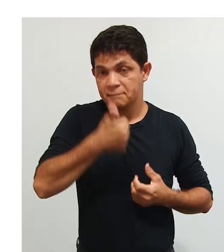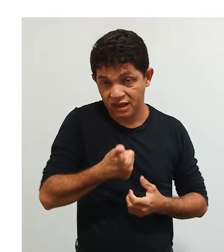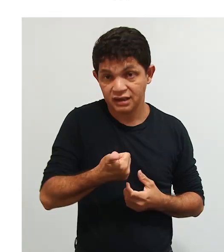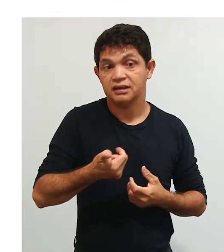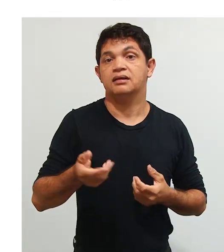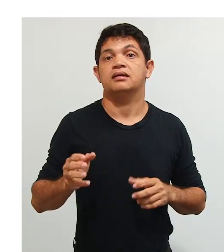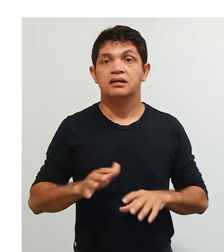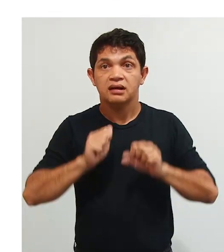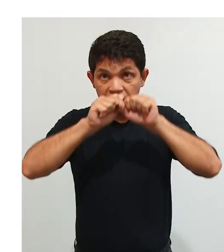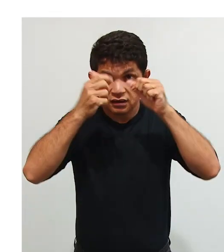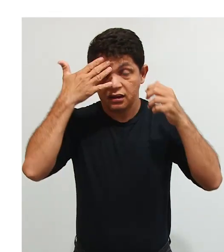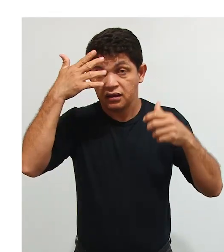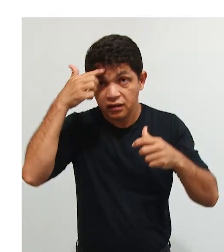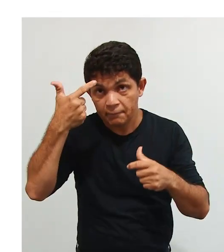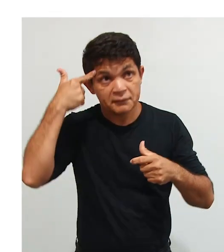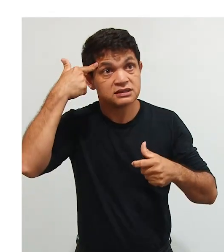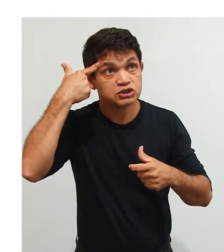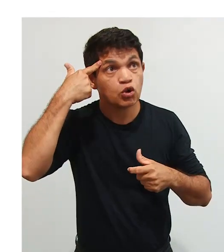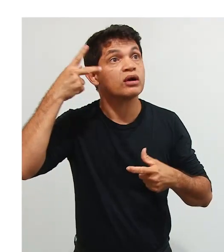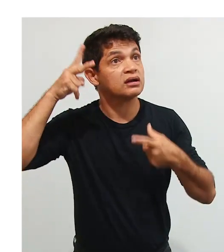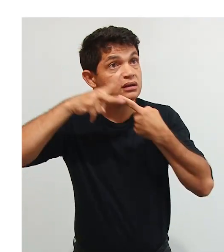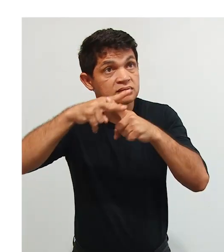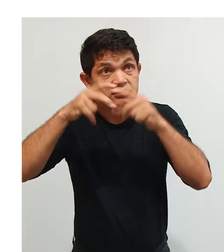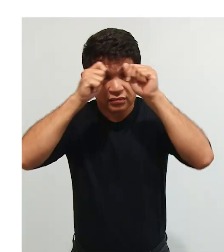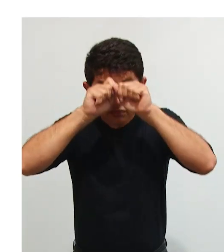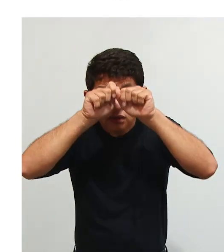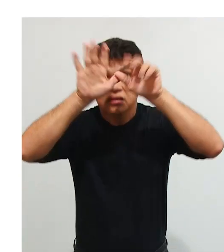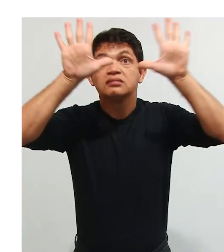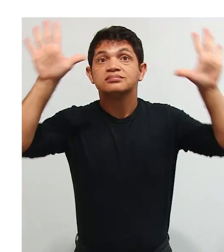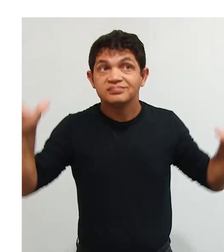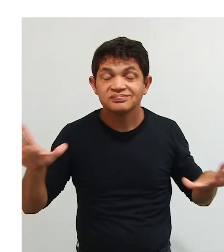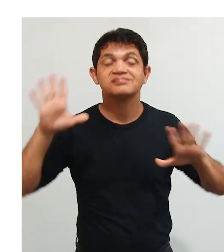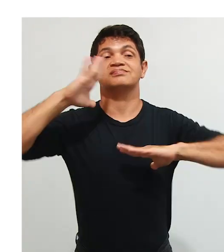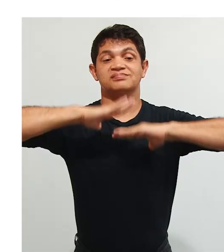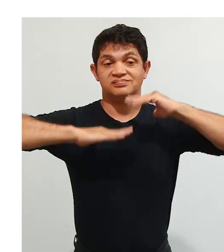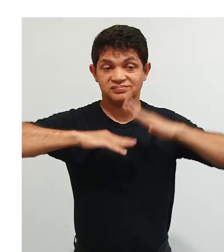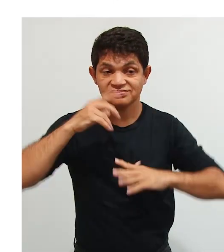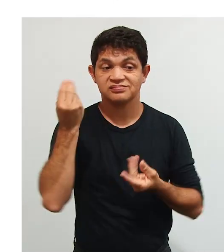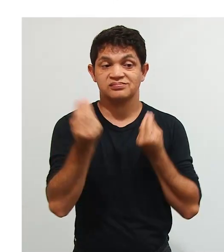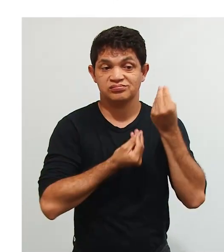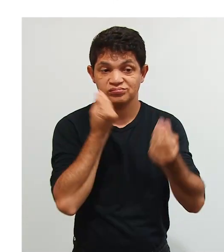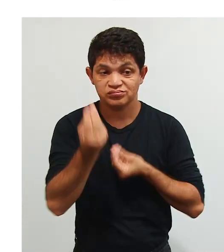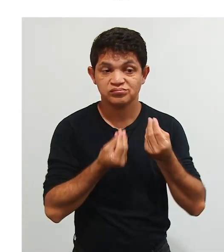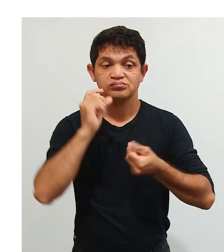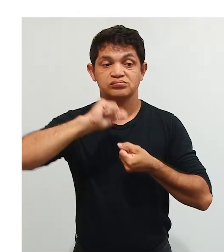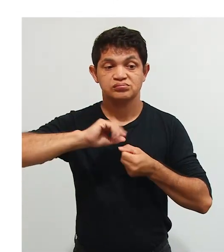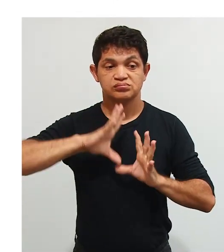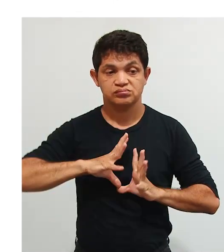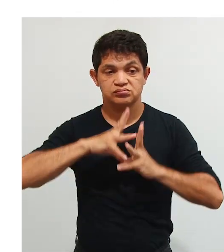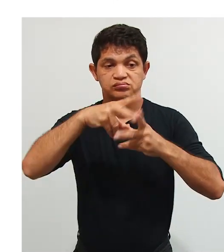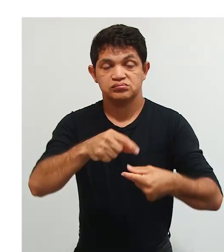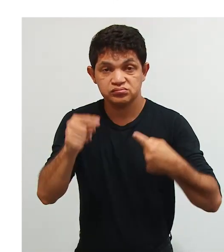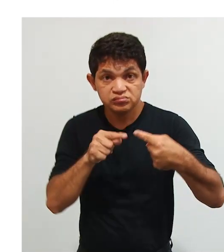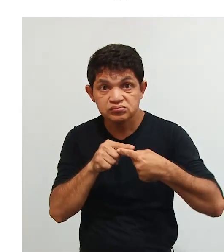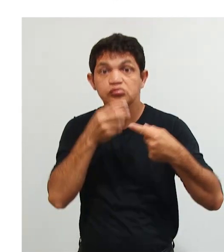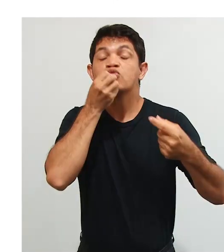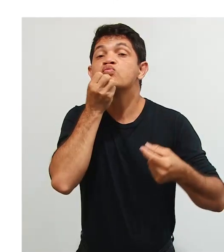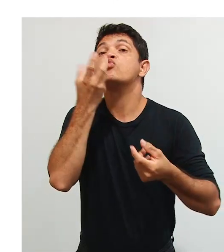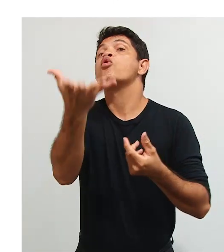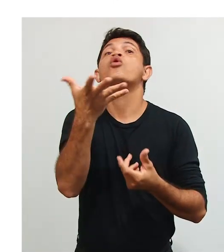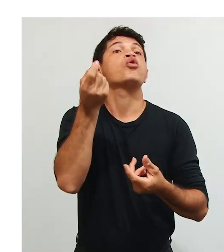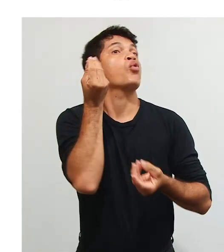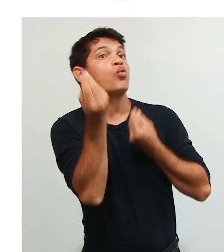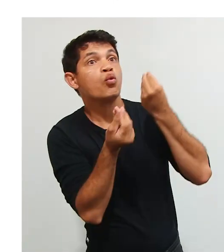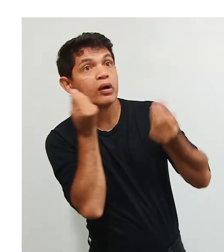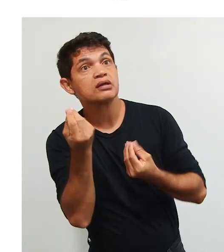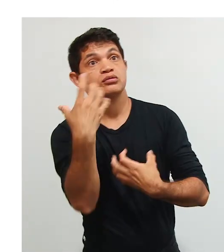Ter clareza sobre o seu objetivo com a comunicação, objetivo interno. Então, assim, qual